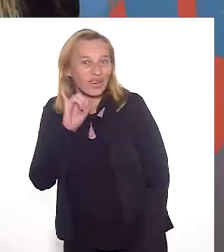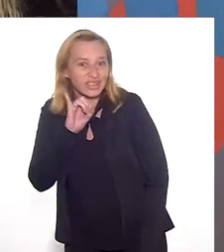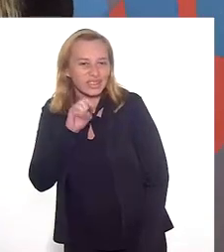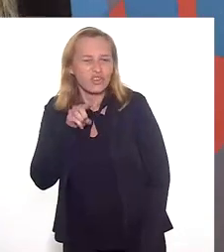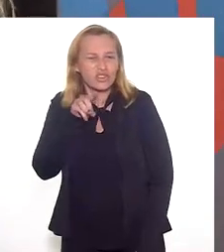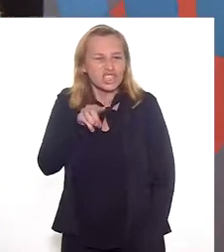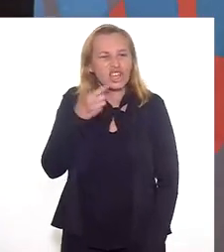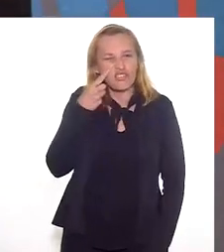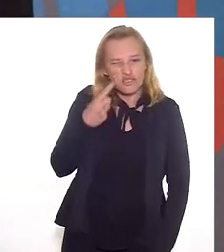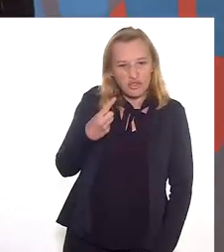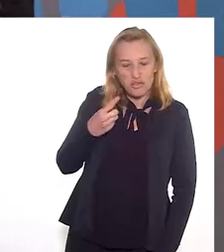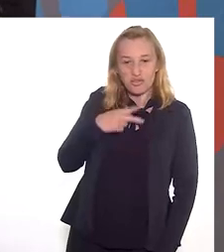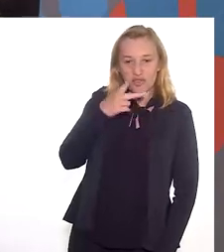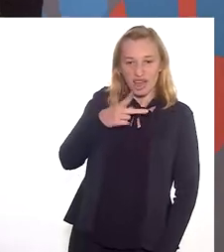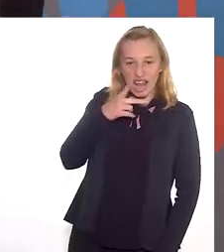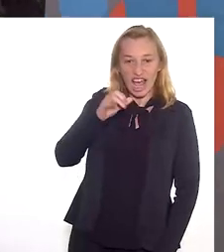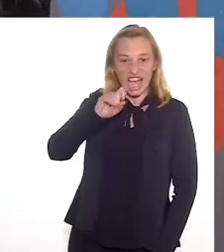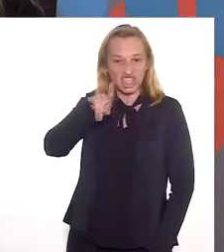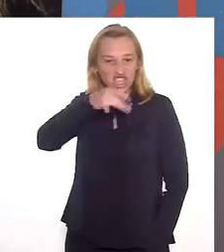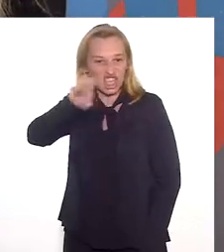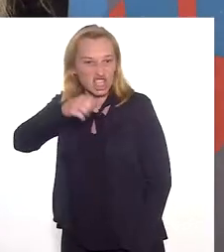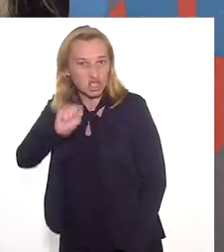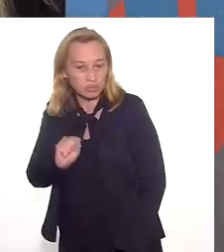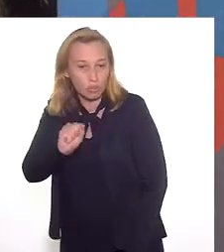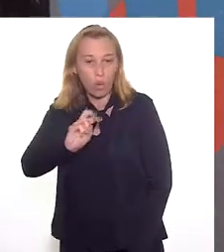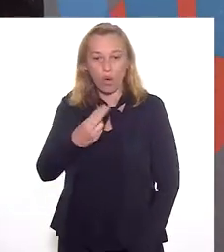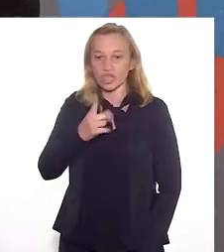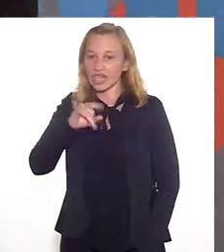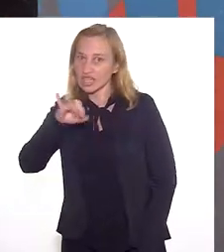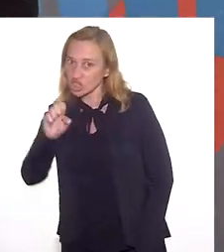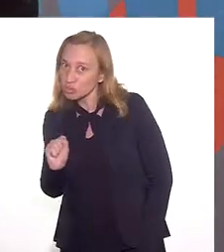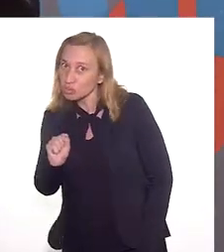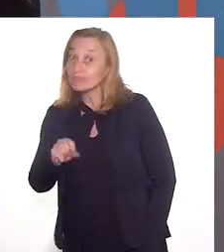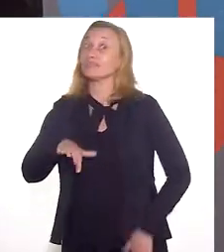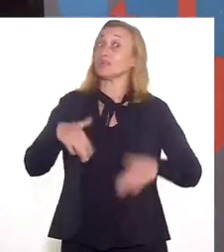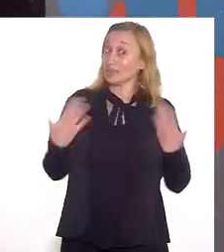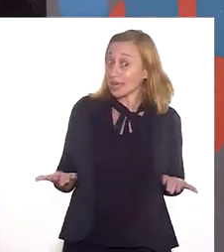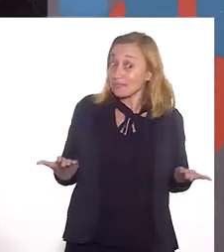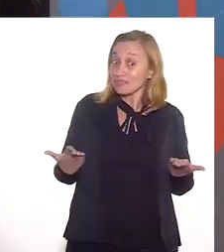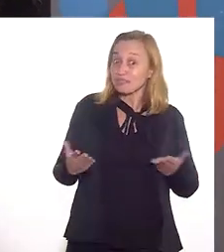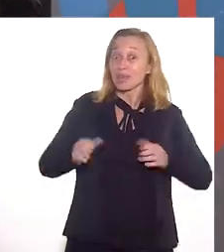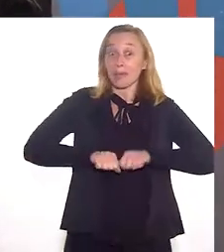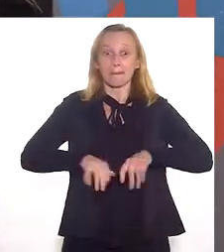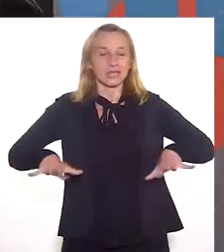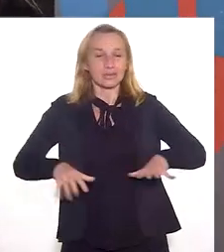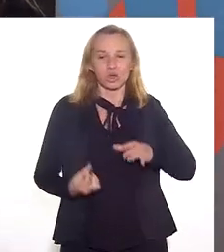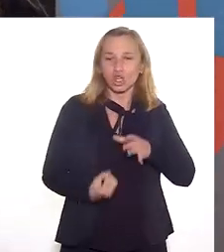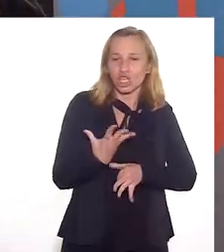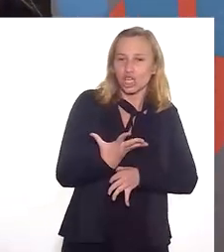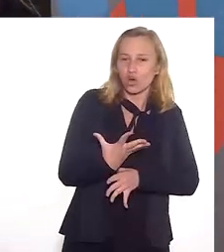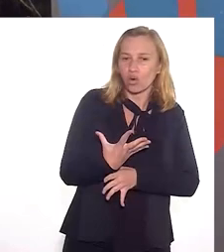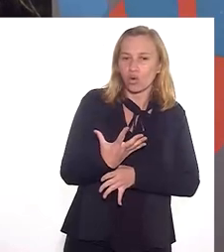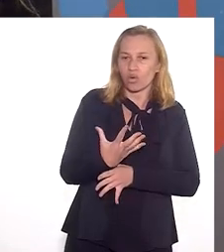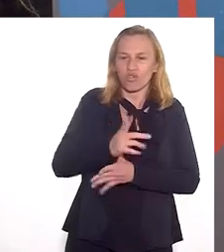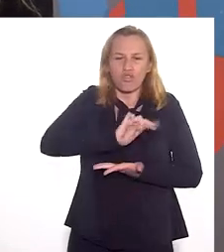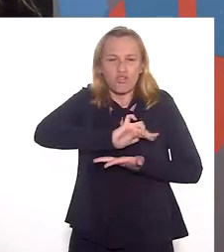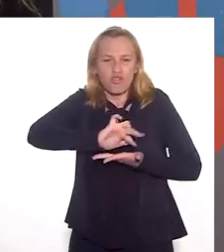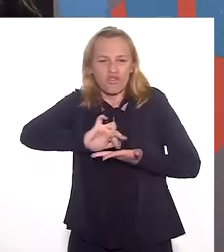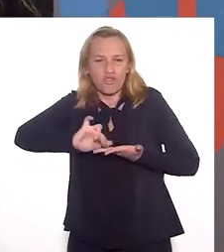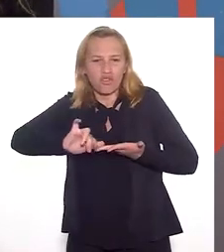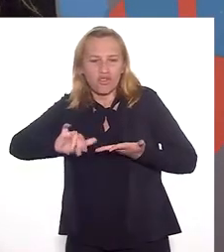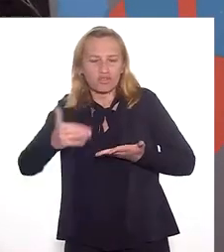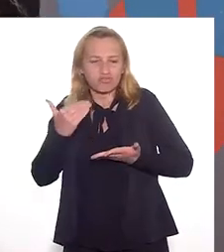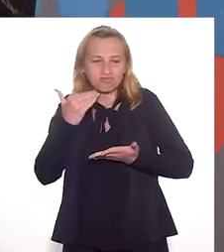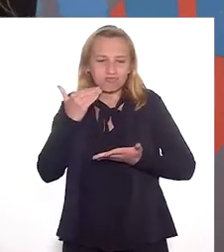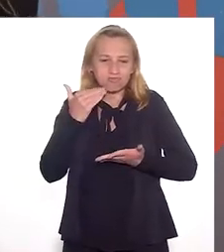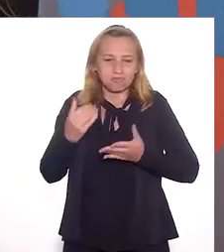Olá! Você já ouviu falar em ageísmo ou idadismo? Pois é, a pandemia criou estereótipos de